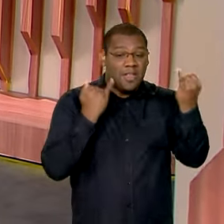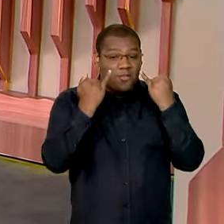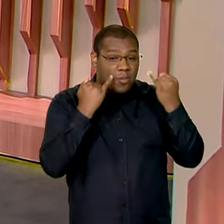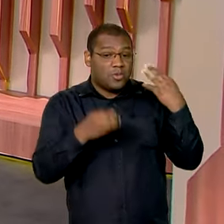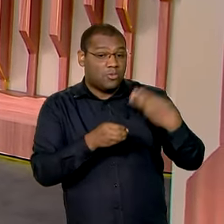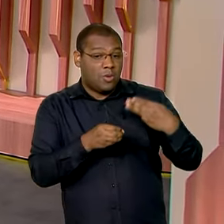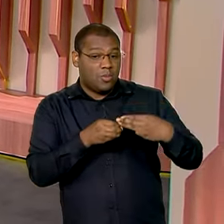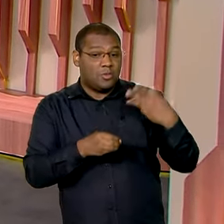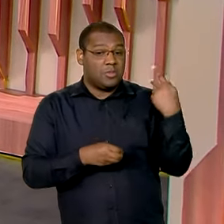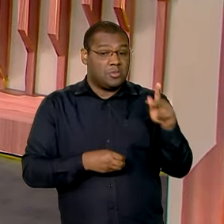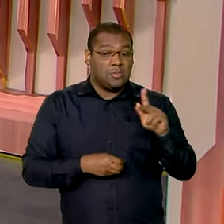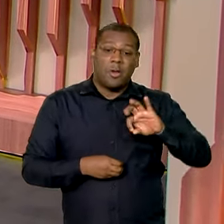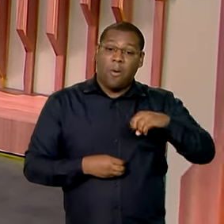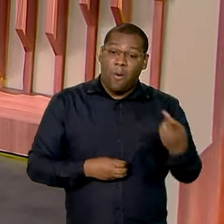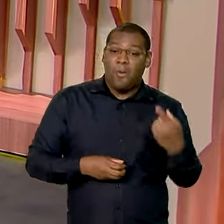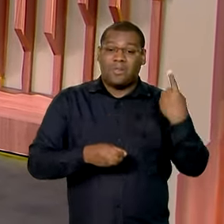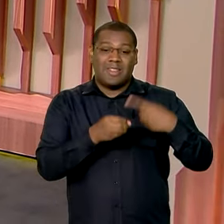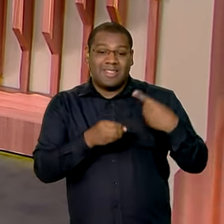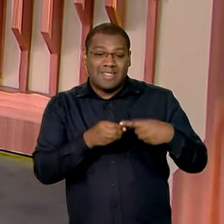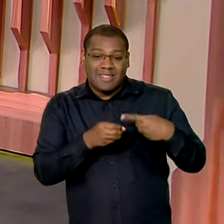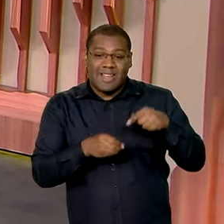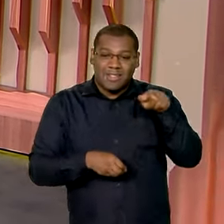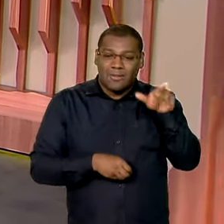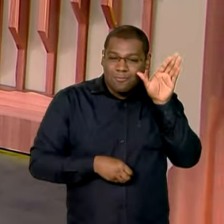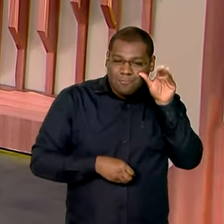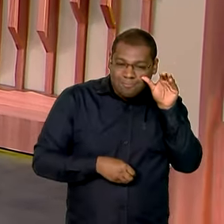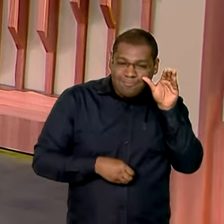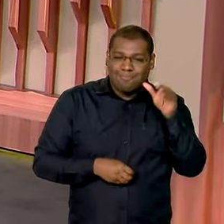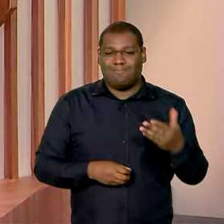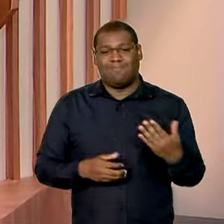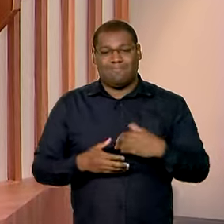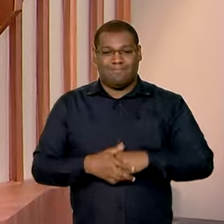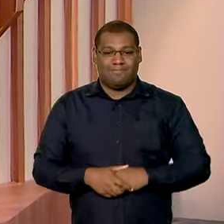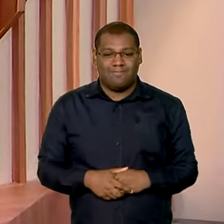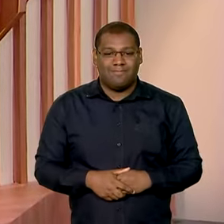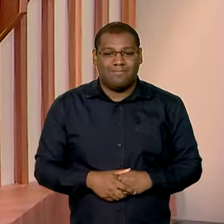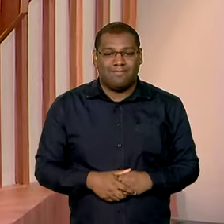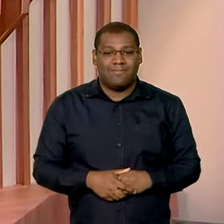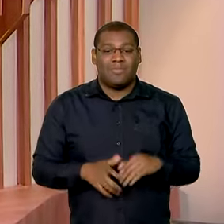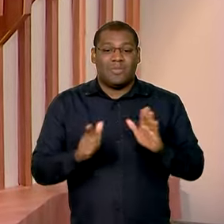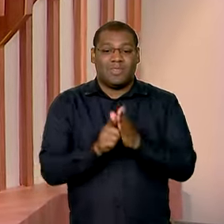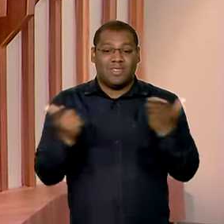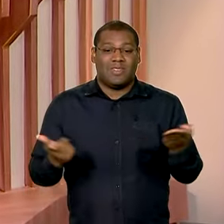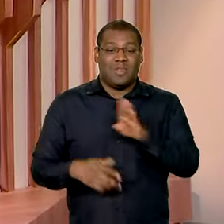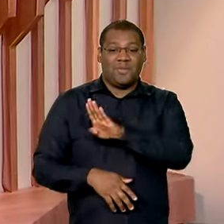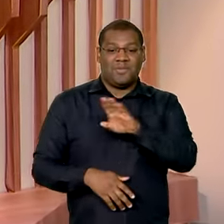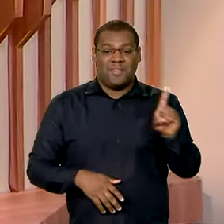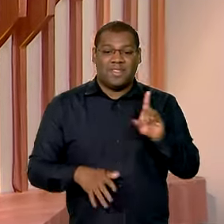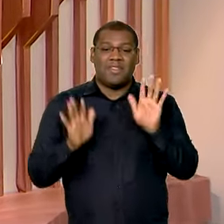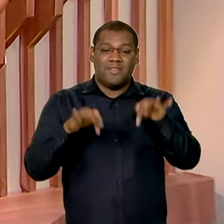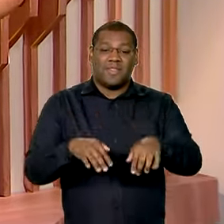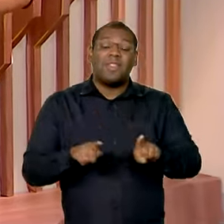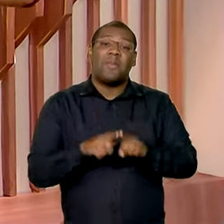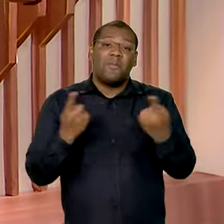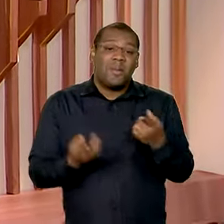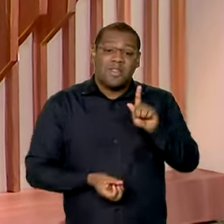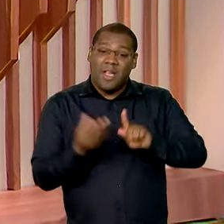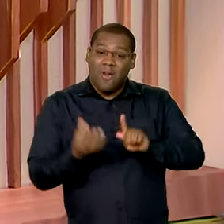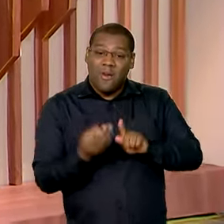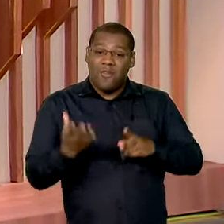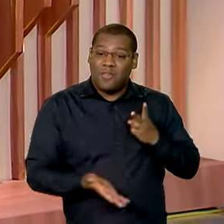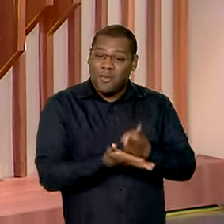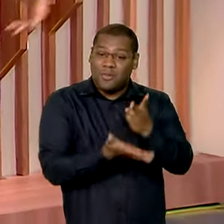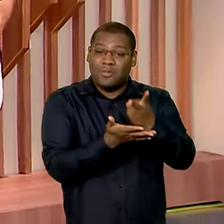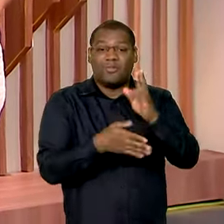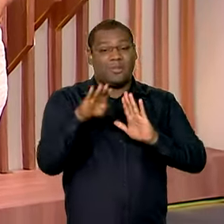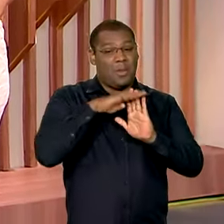município ou alguma outra cidade ou região do país e o Brasil em Dia fica por aqui mas o canal GOV segue com